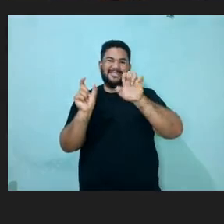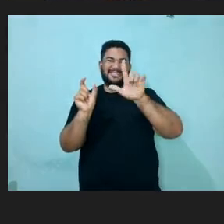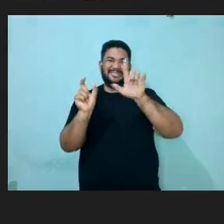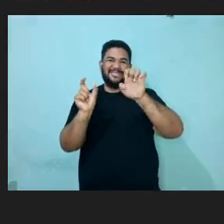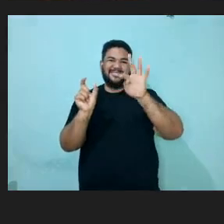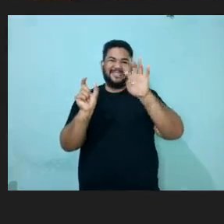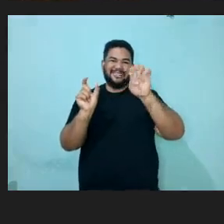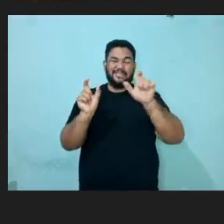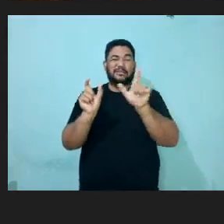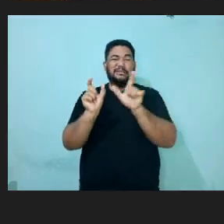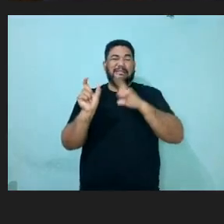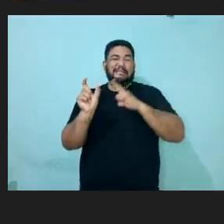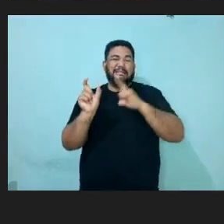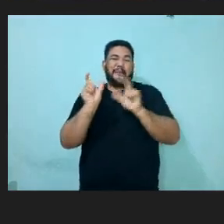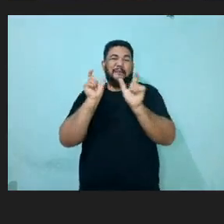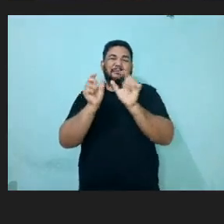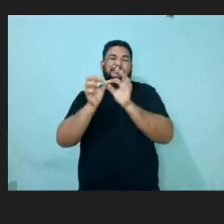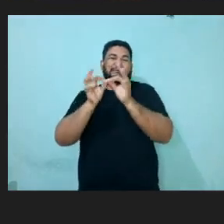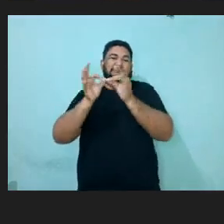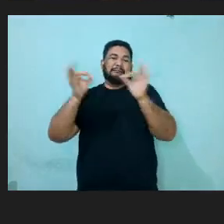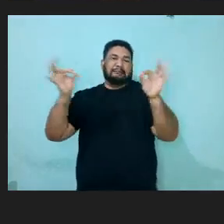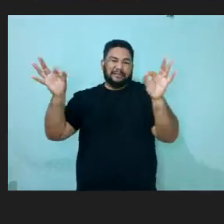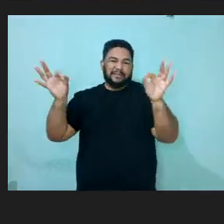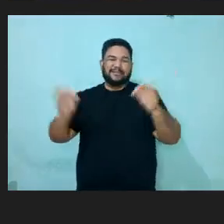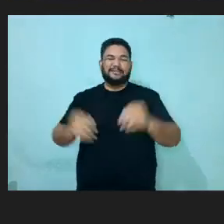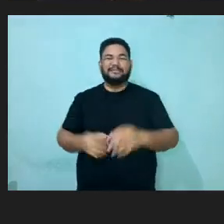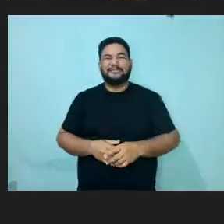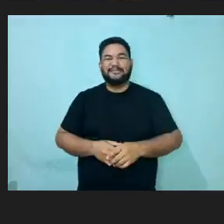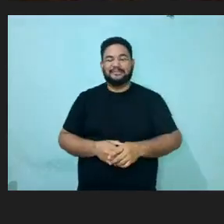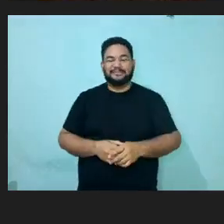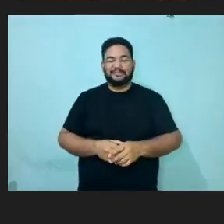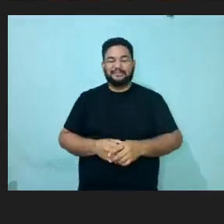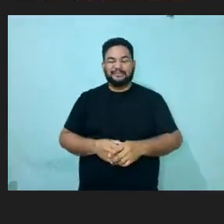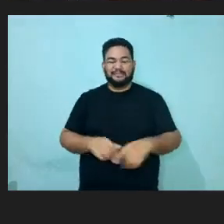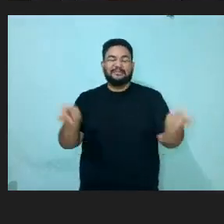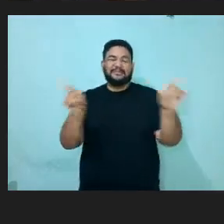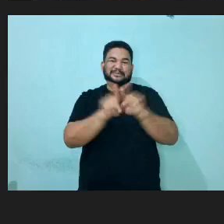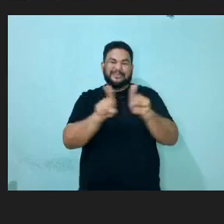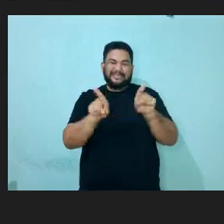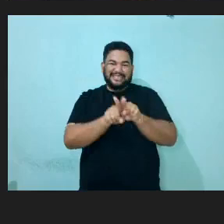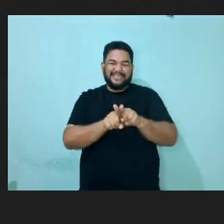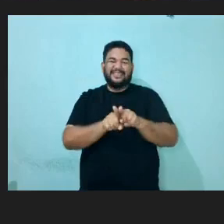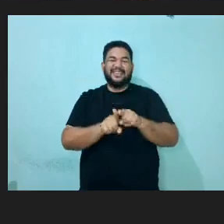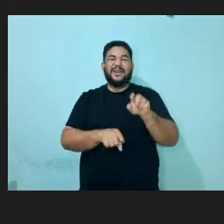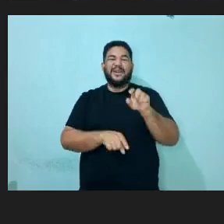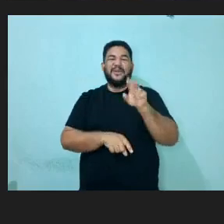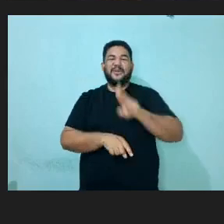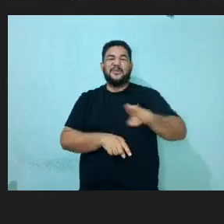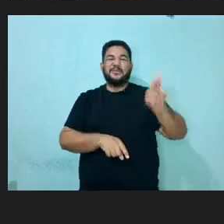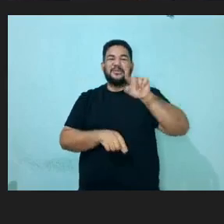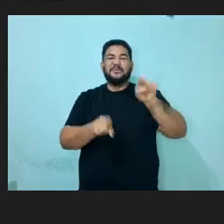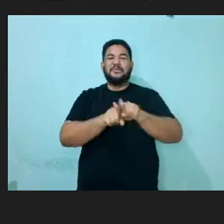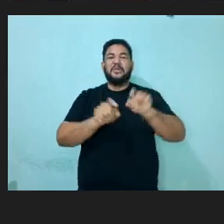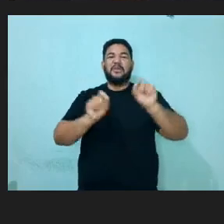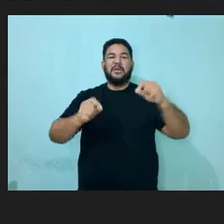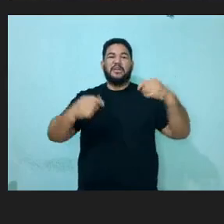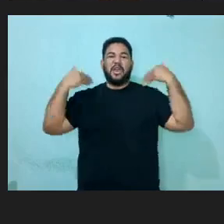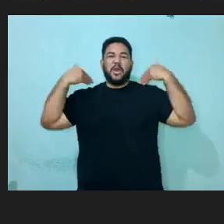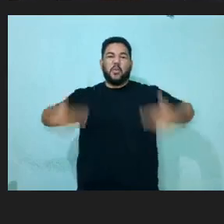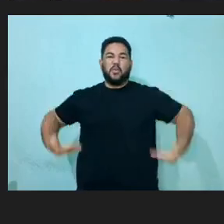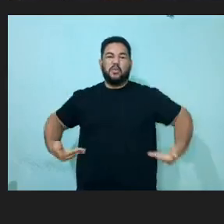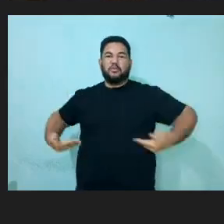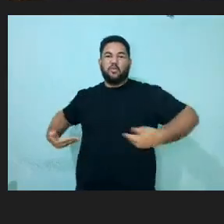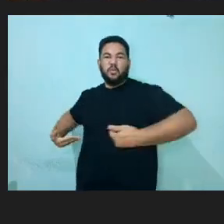é uma palavra muito grande, né? E também, para G, nós usamos muito a questão do tronco, para quem trabalha